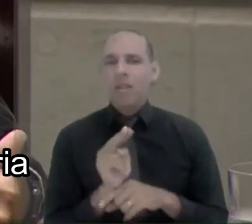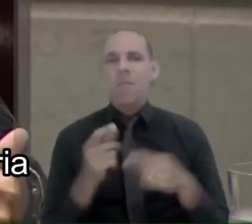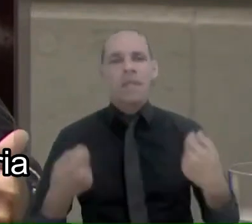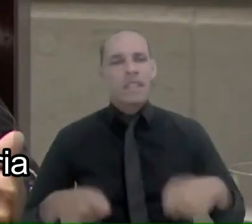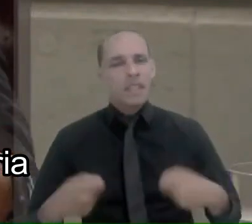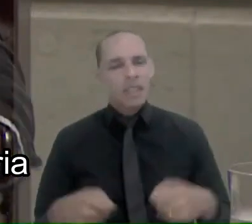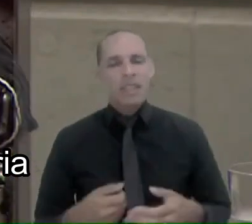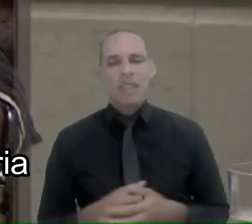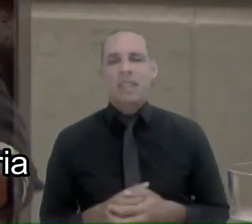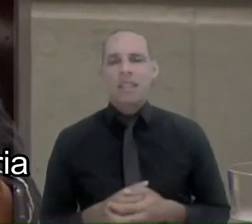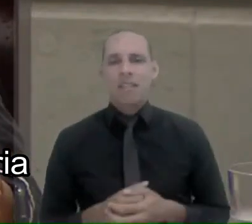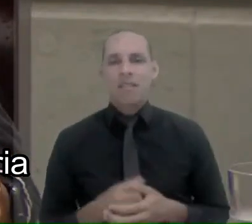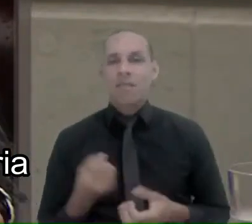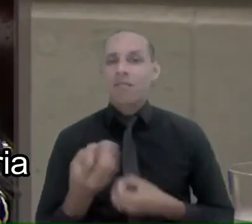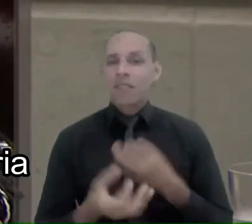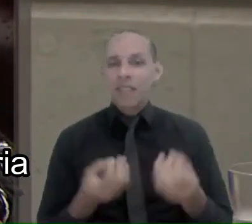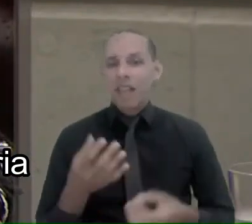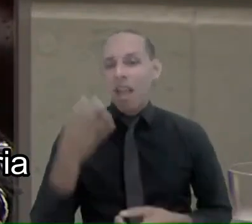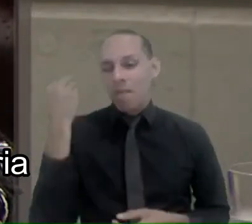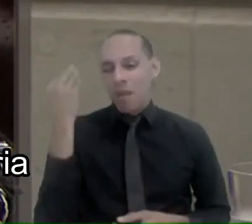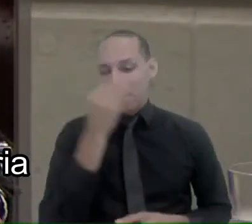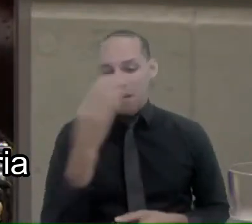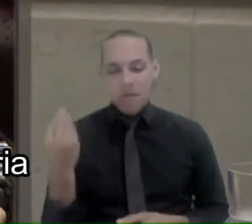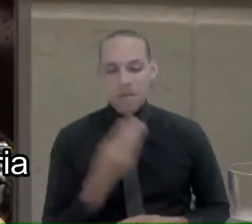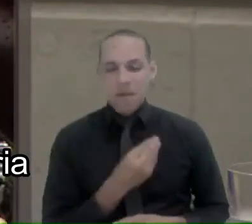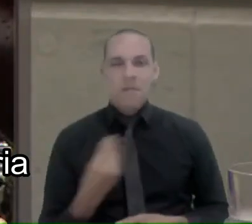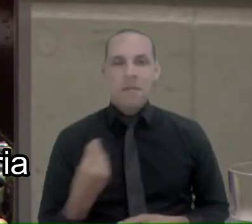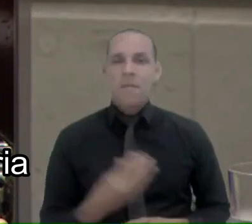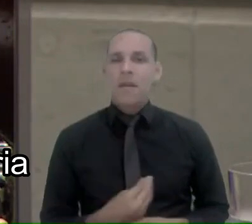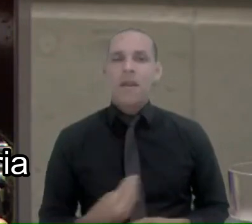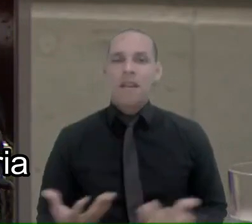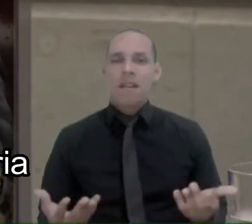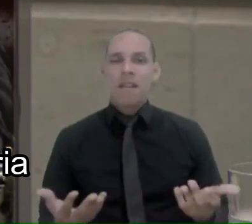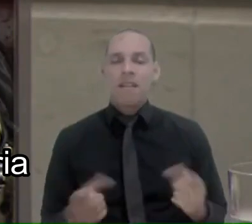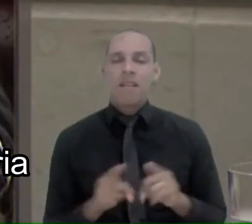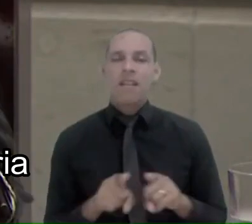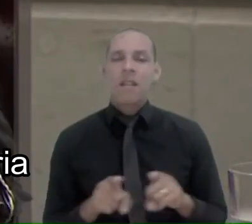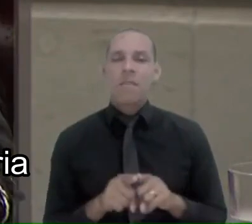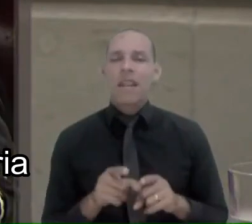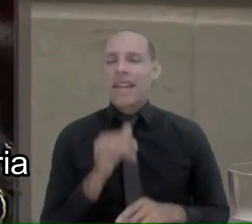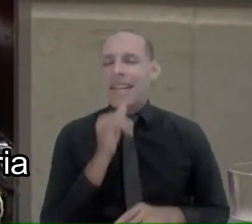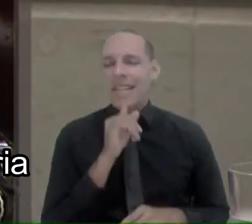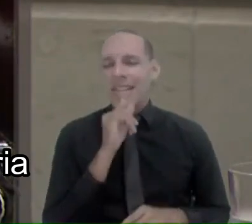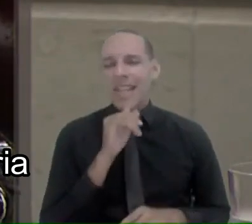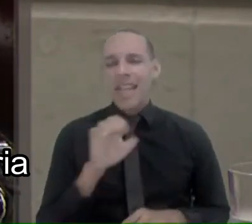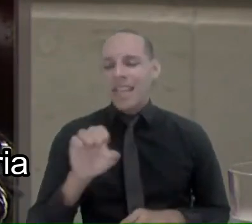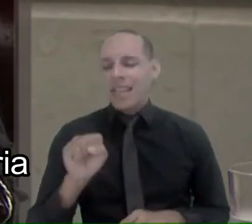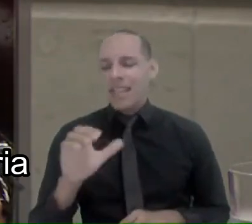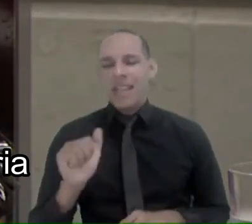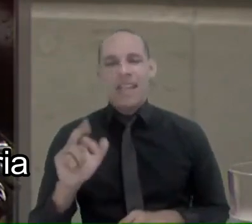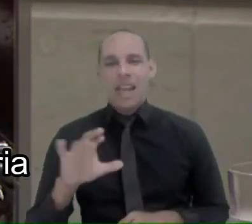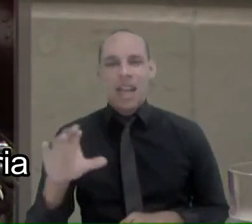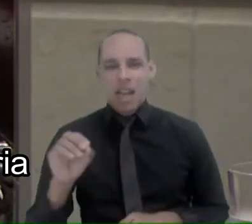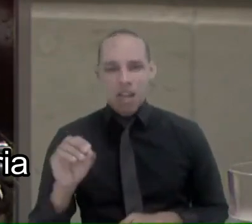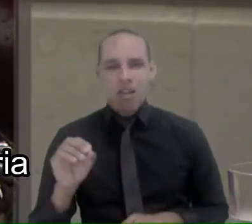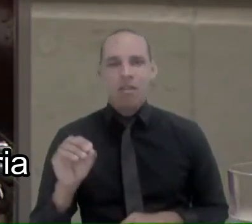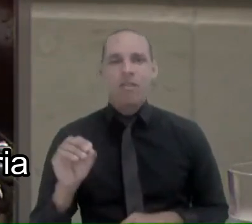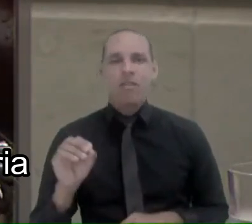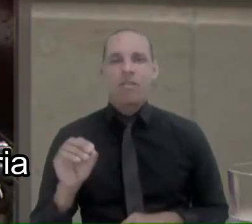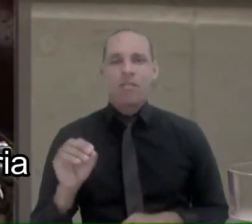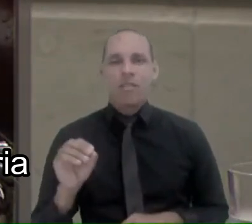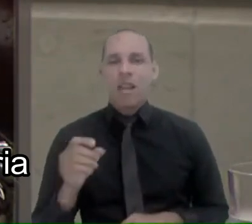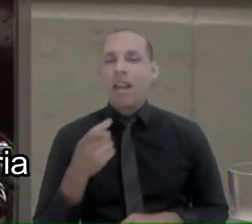propiciando radiografia, propiciando o teste do escarro, o teste do escarro induzido, perto da casa